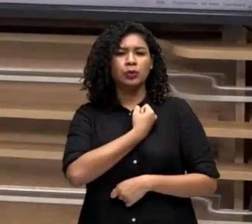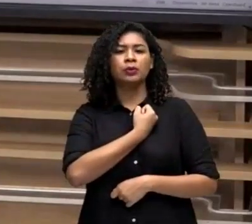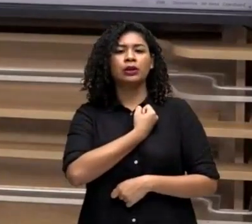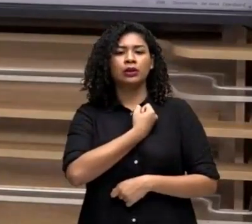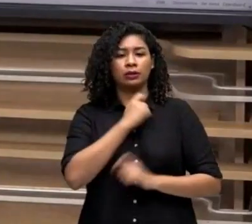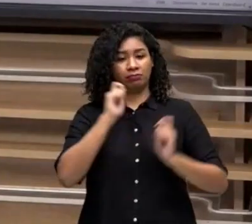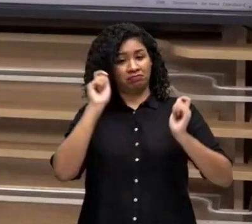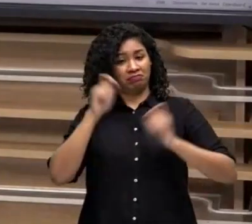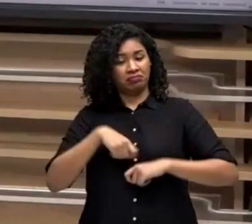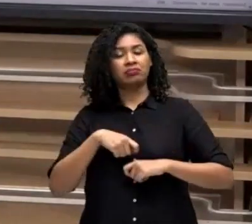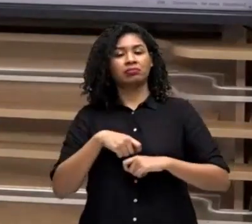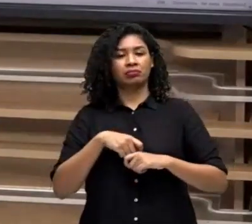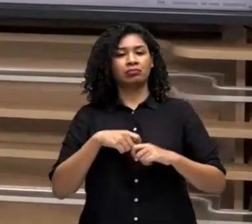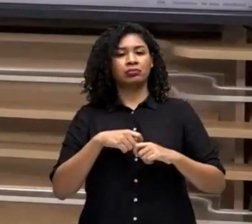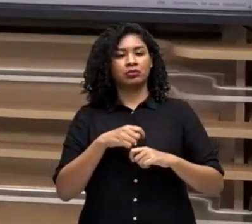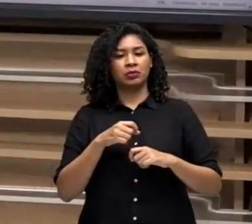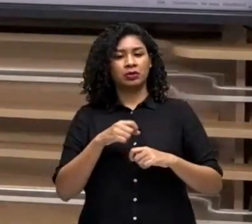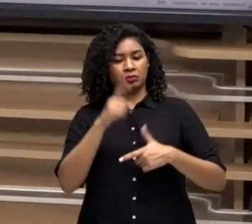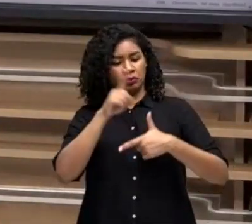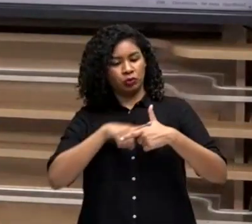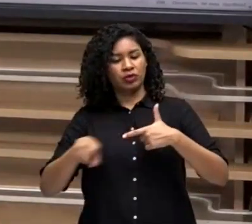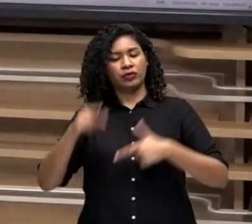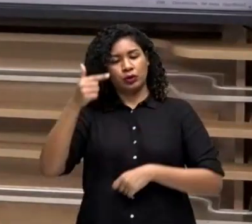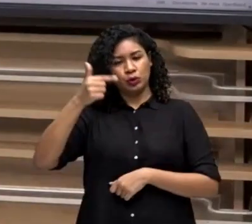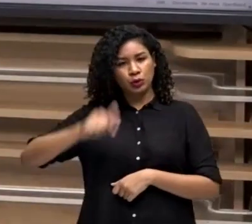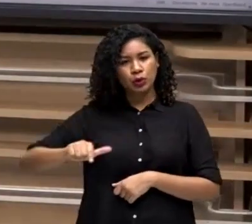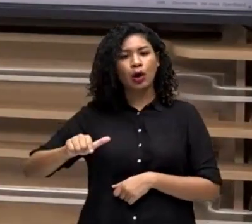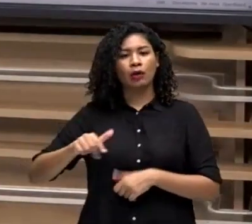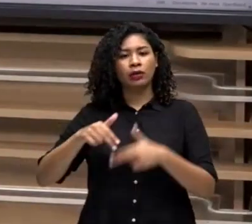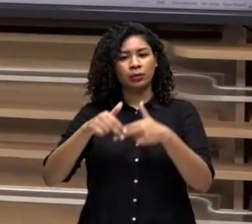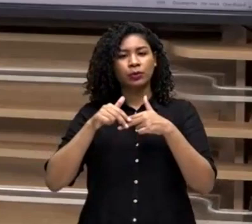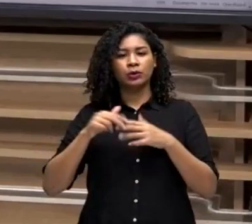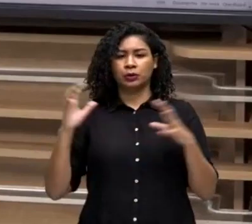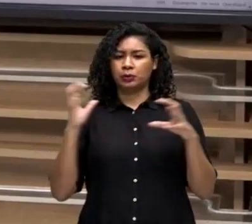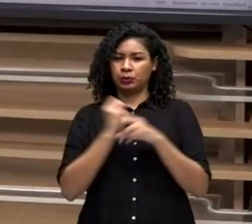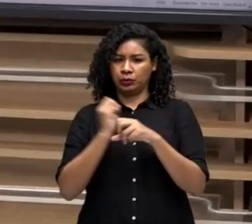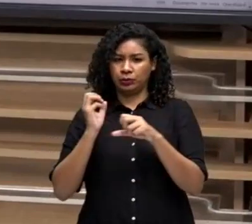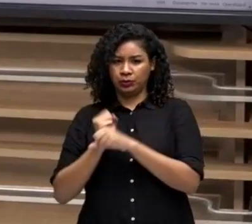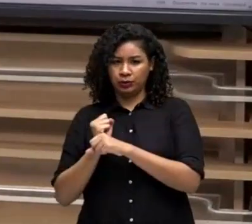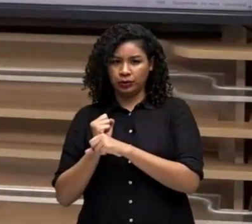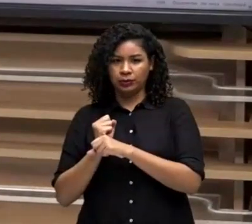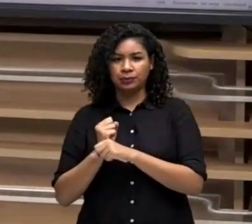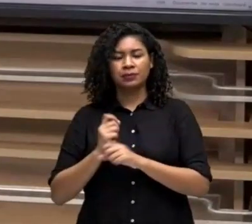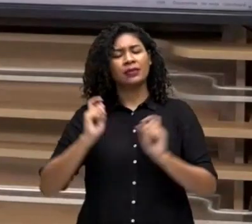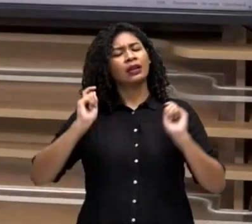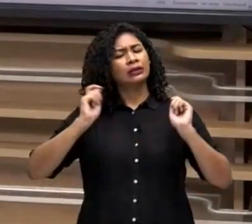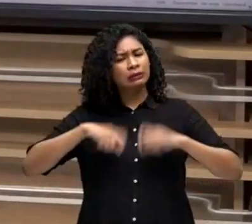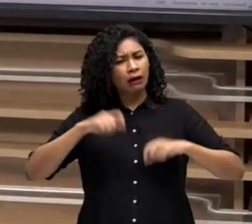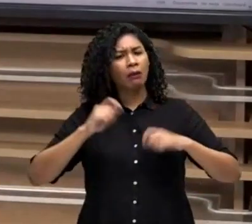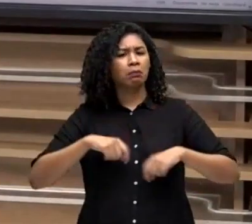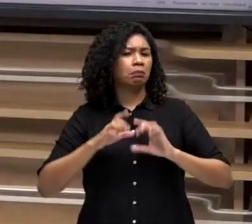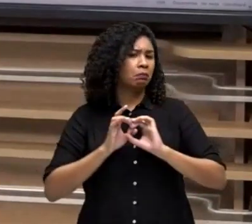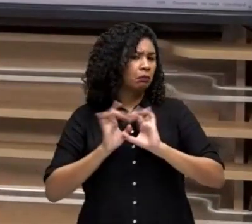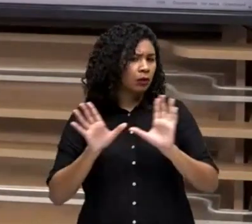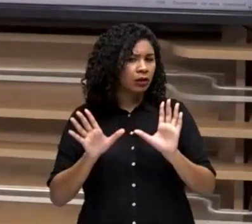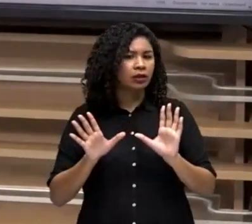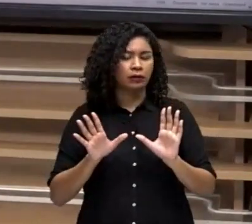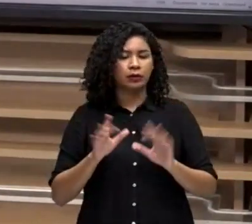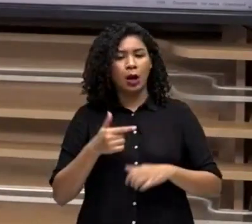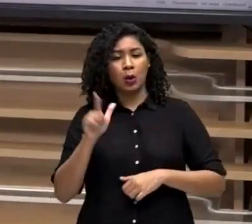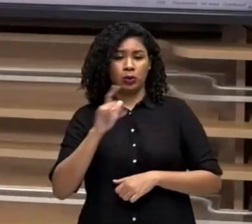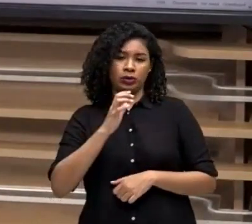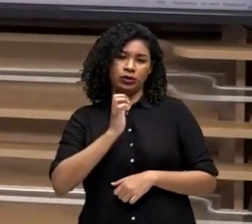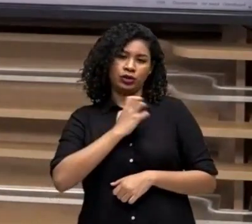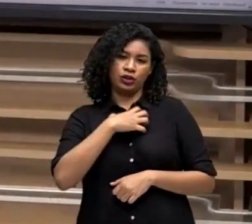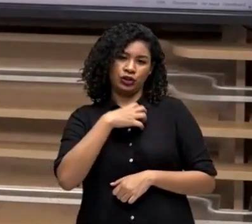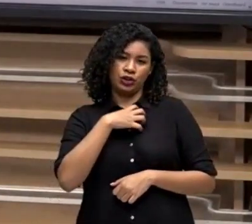seriam divididos por 2 e, novamente, essa operação. Pode ser feito isso com toda certeza, tá bom?